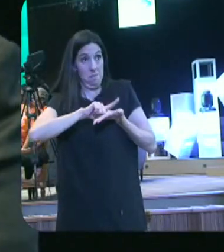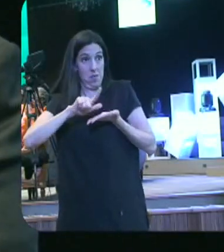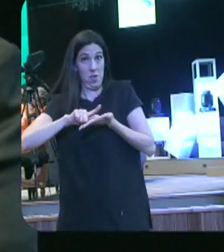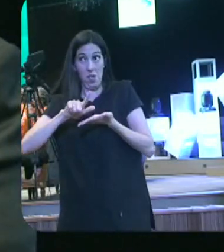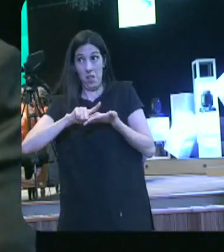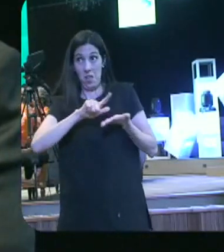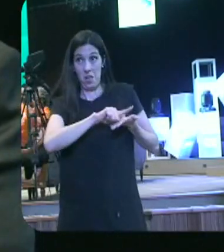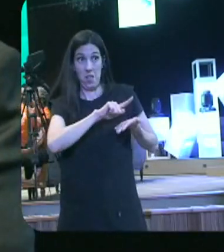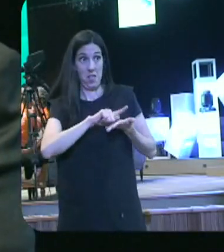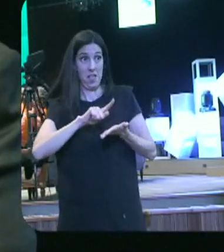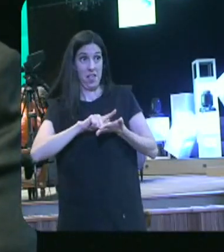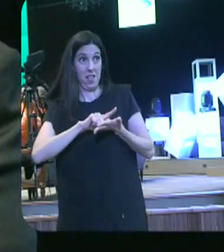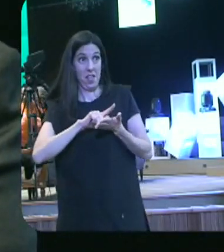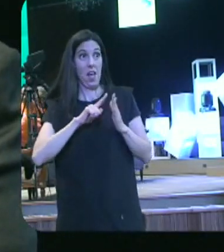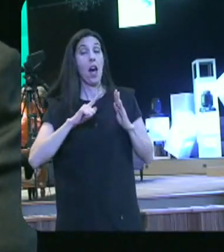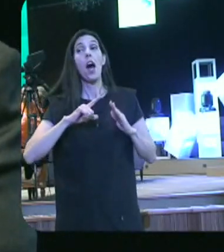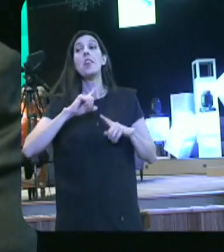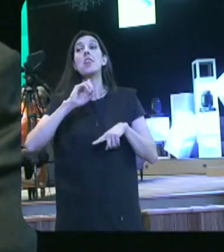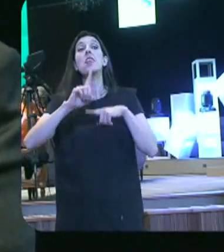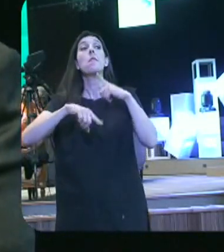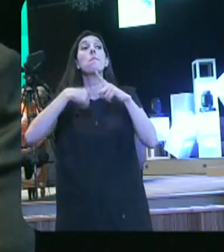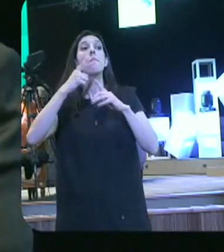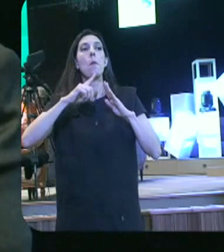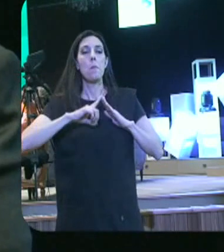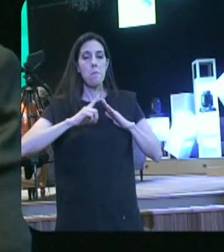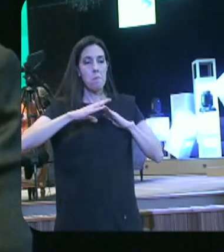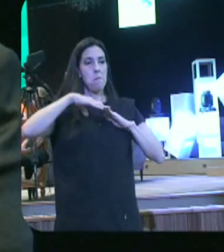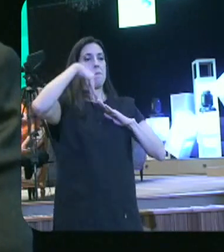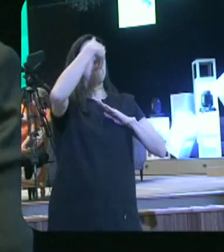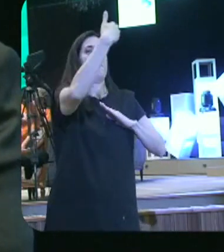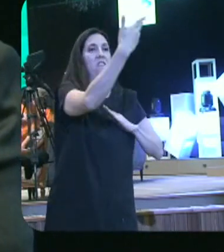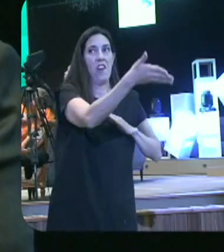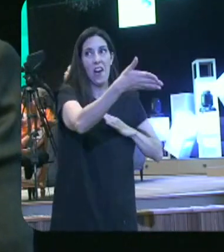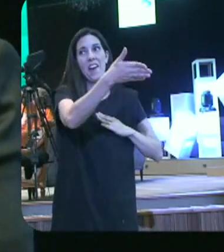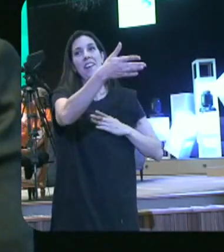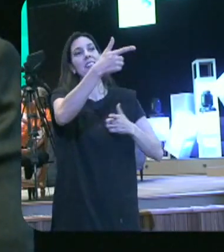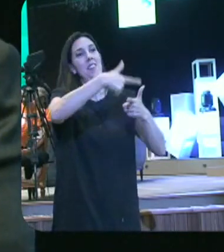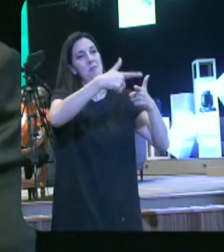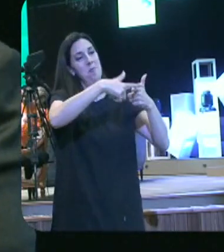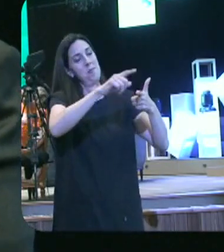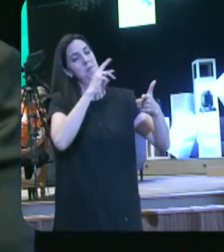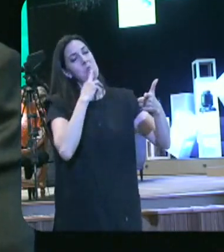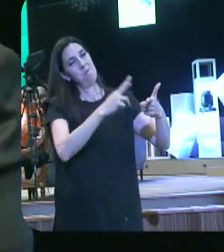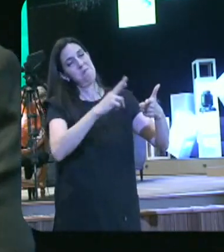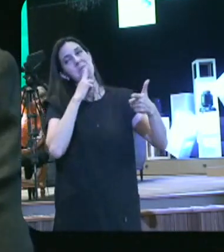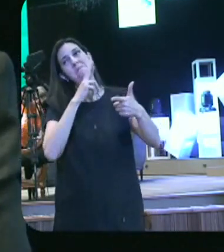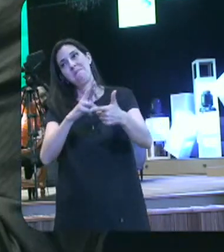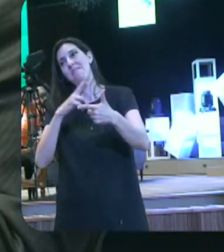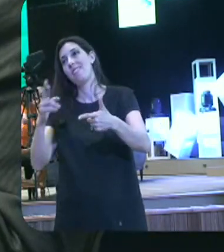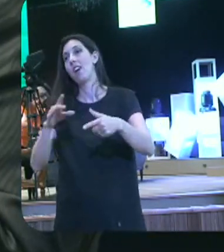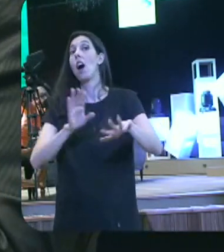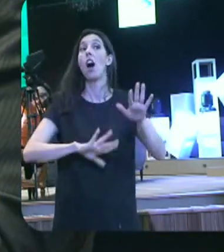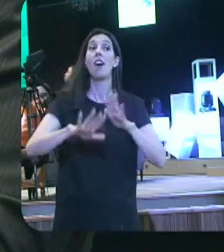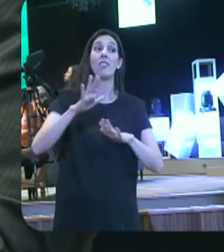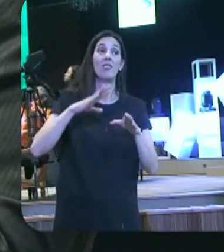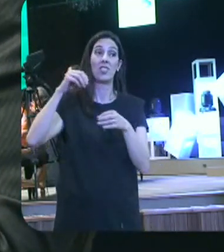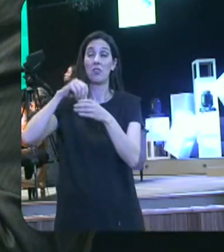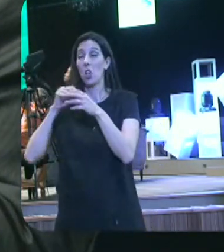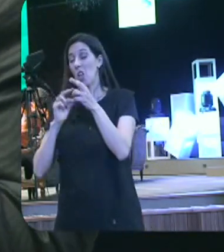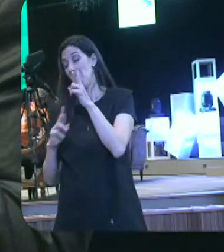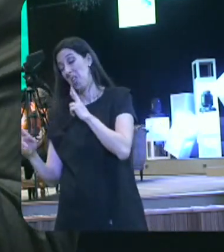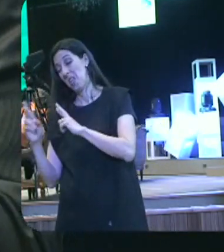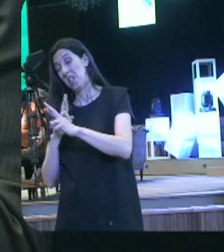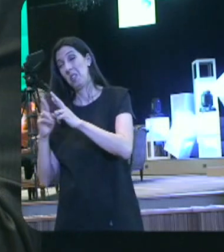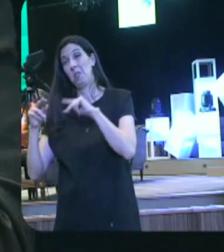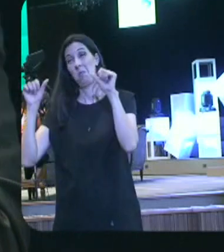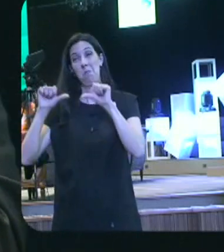E depois as coisas fora da gente começam a ser solucionadas. Às vezes a casa não está bem, os relacionamentos não